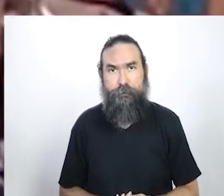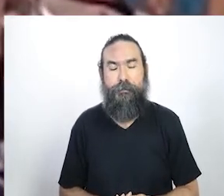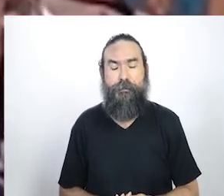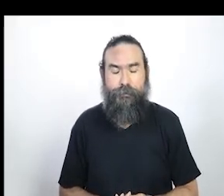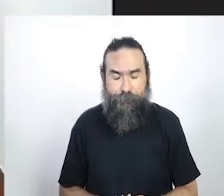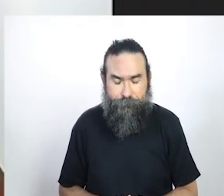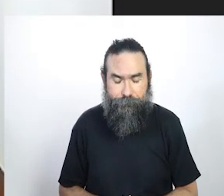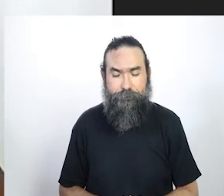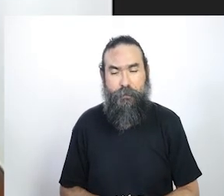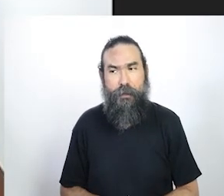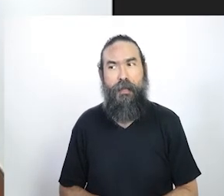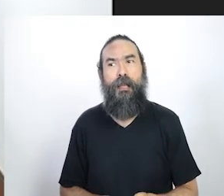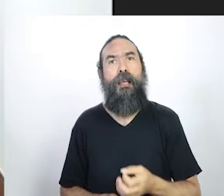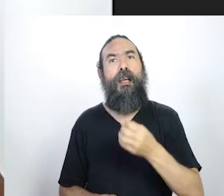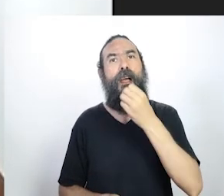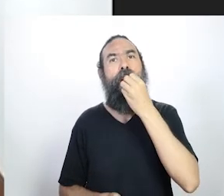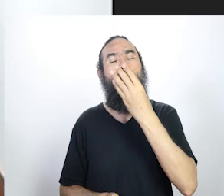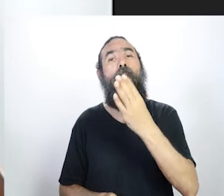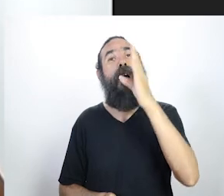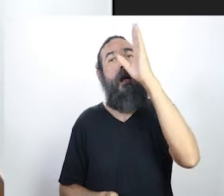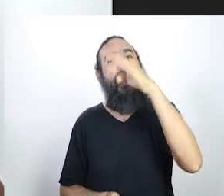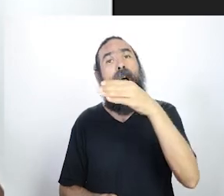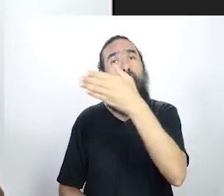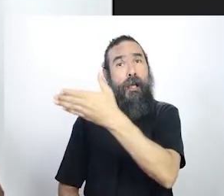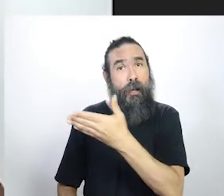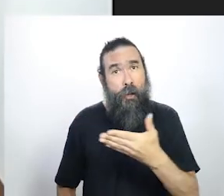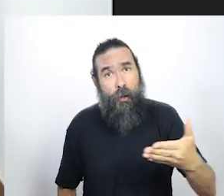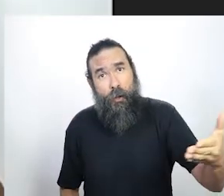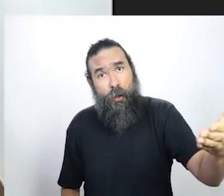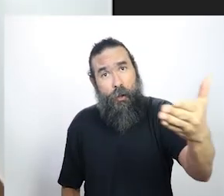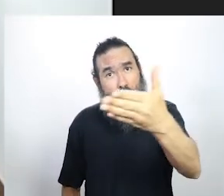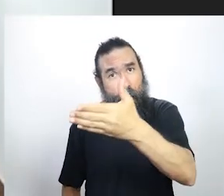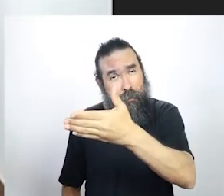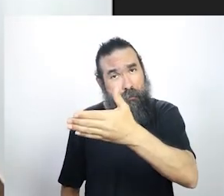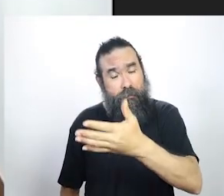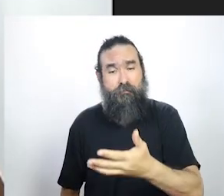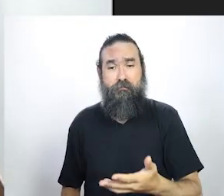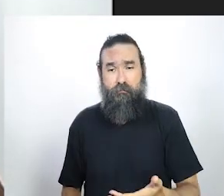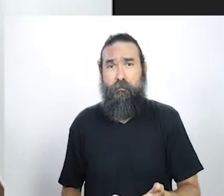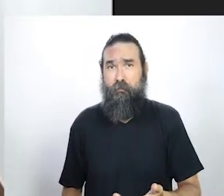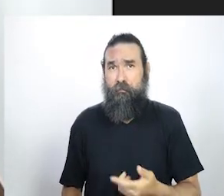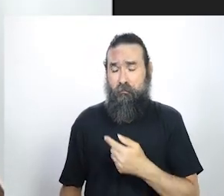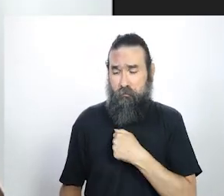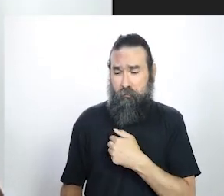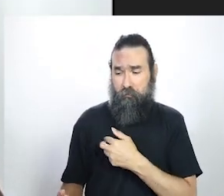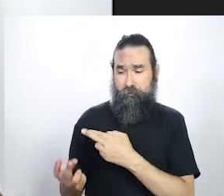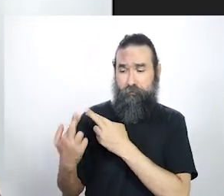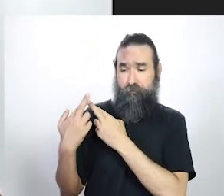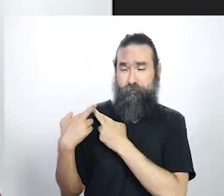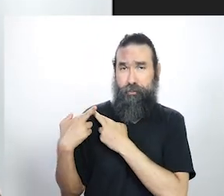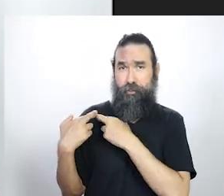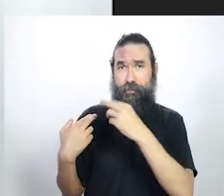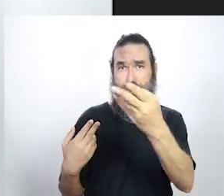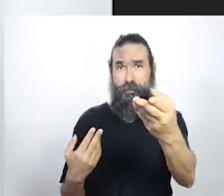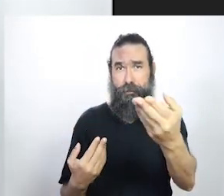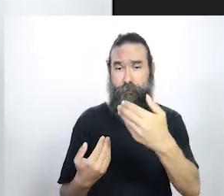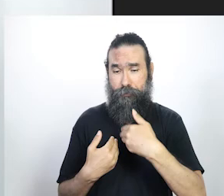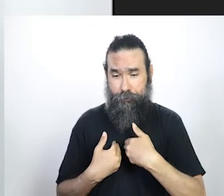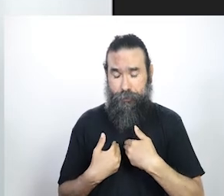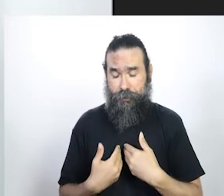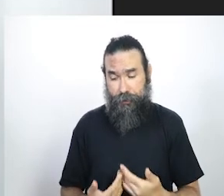Então, boa tarde, né, a todas e todos. Que responsabilidade, Marisa, que você me colocou.